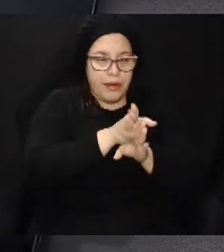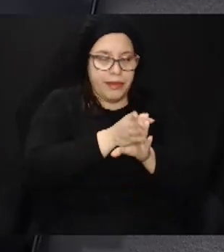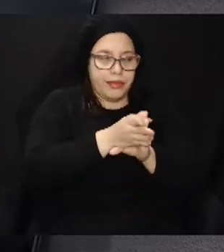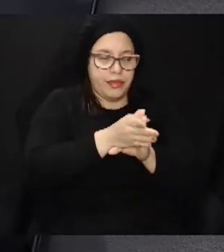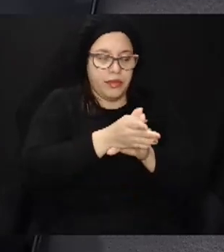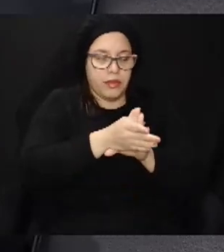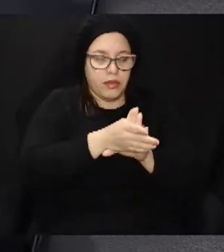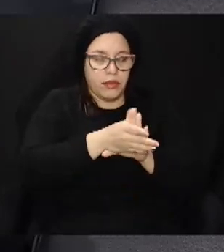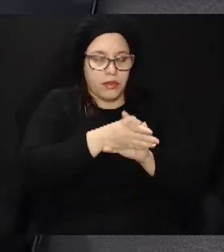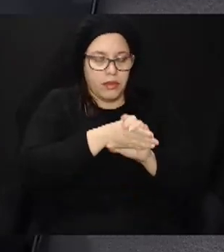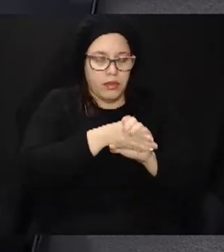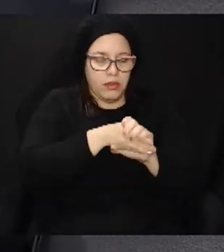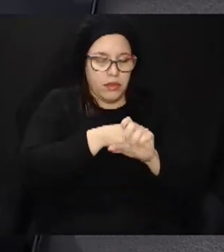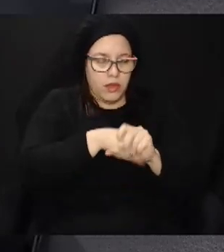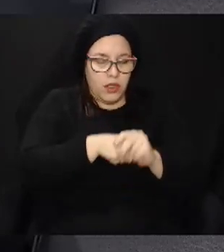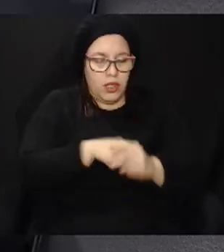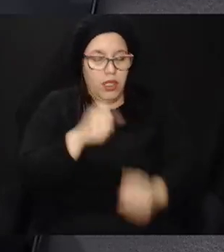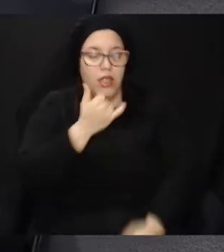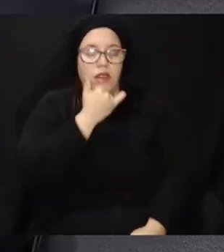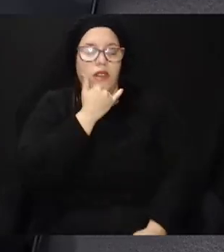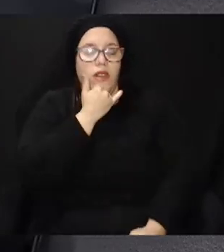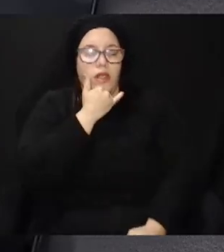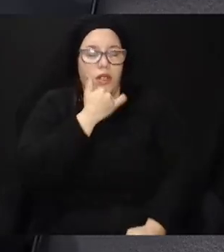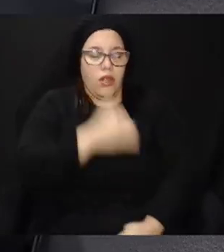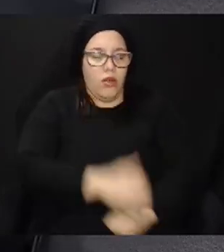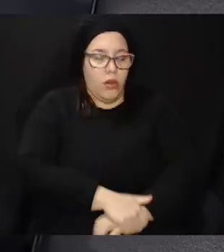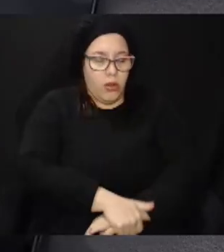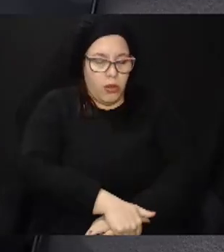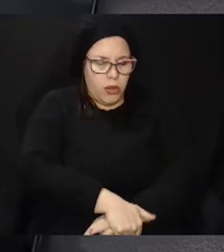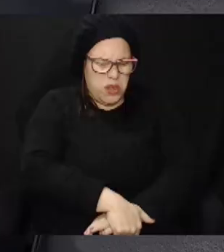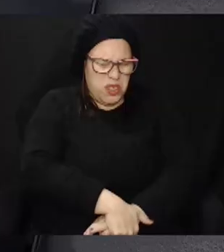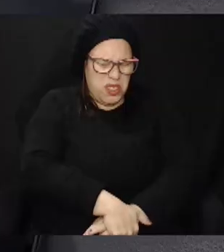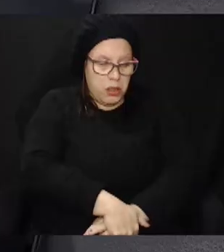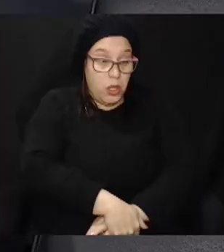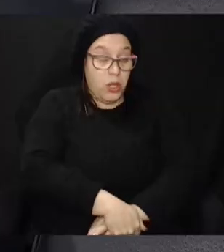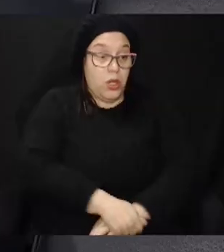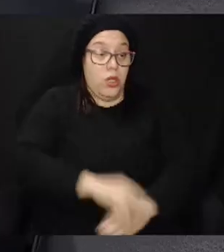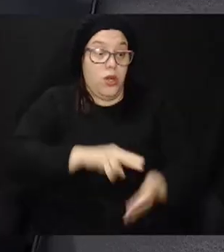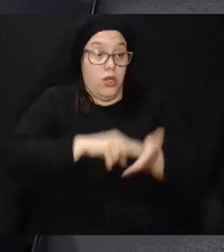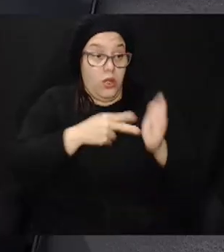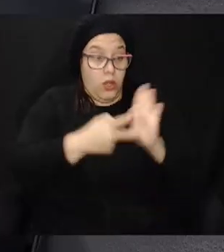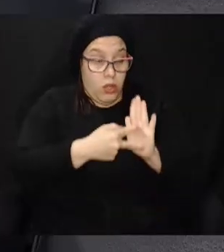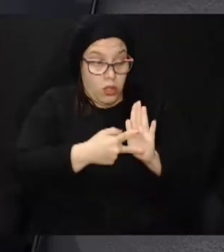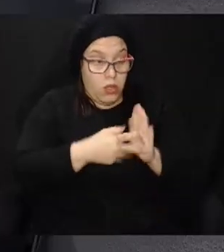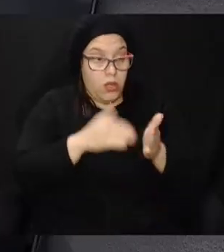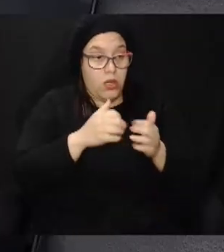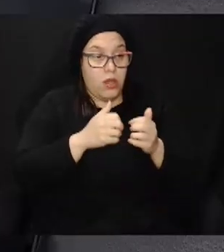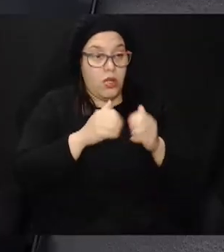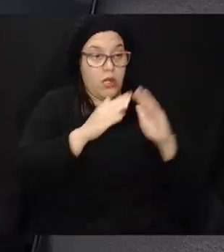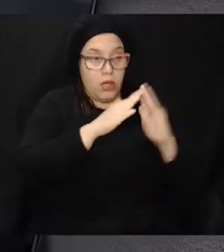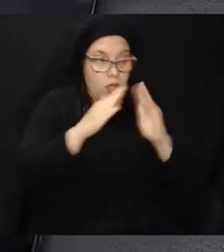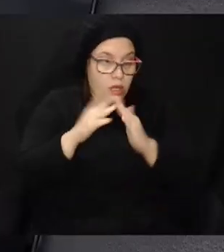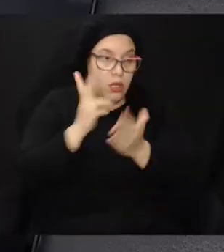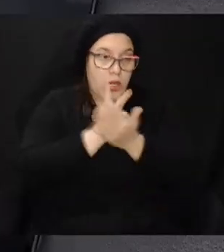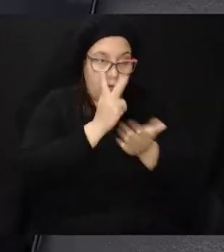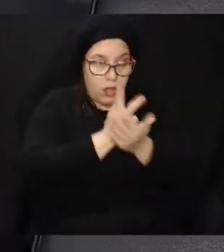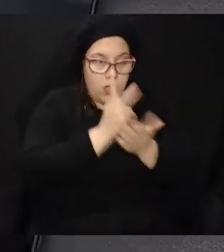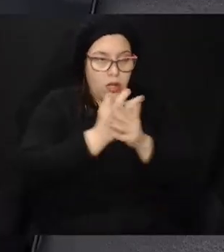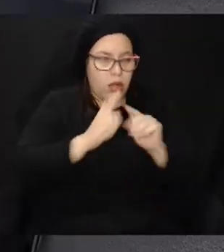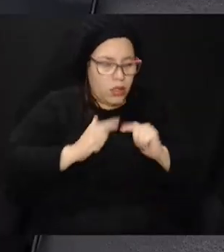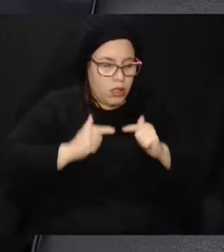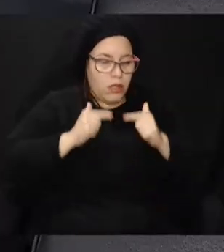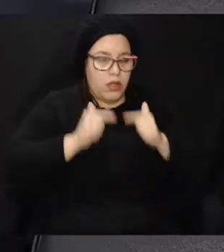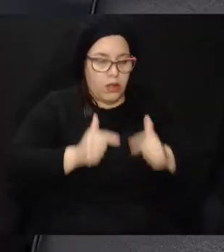das indicações que nós fizemos, hoje trabalhamos nesse sentido na Secretaria de Habitação e nós vamos continuar aí, lutando para,